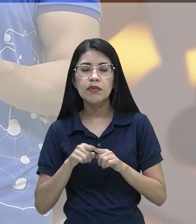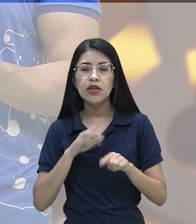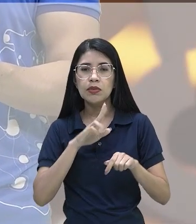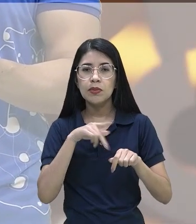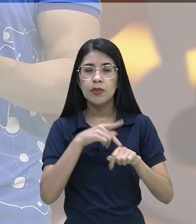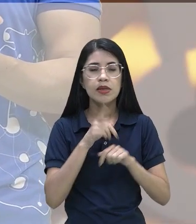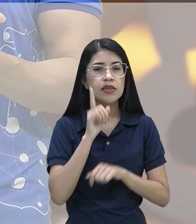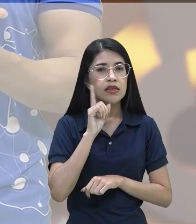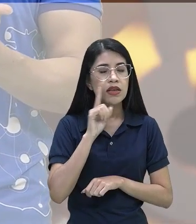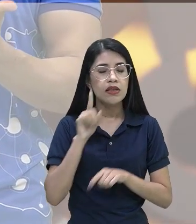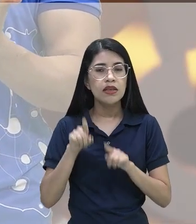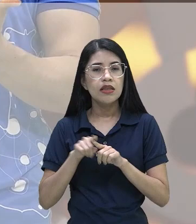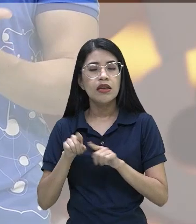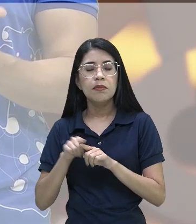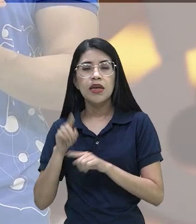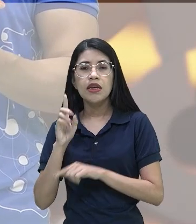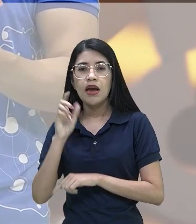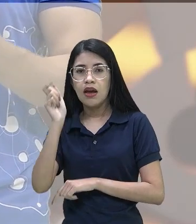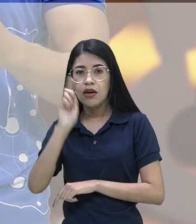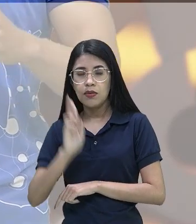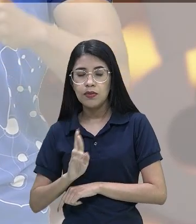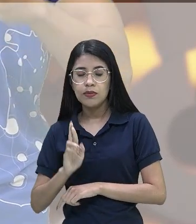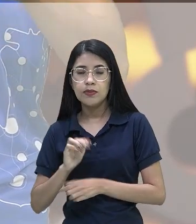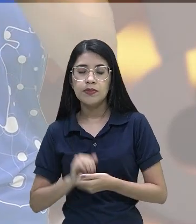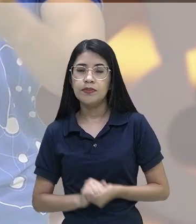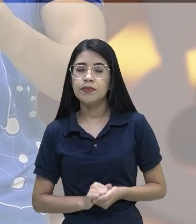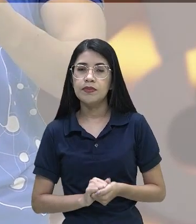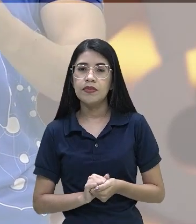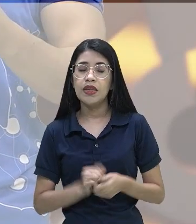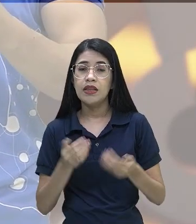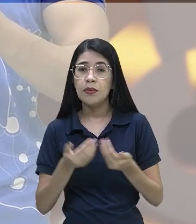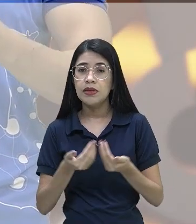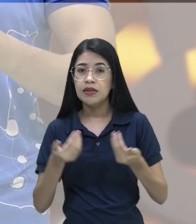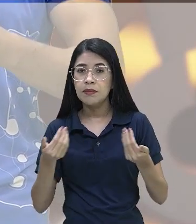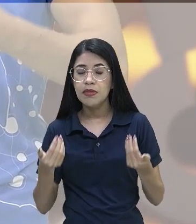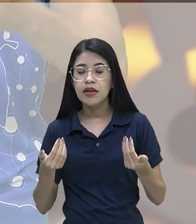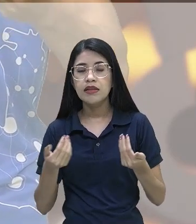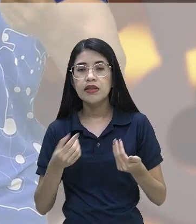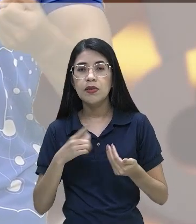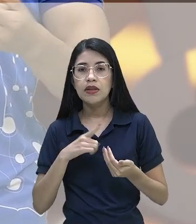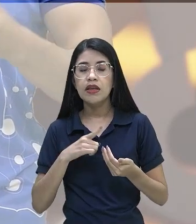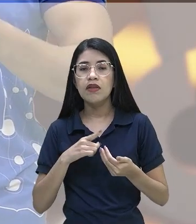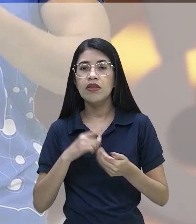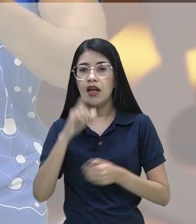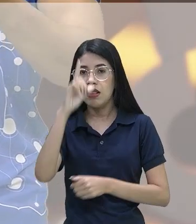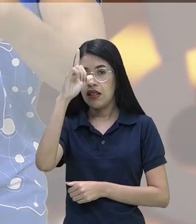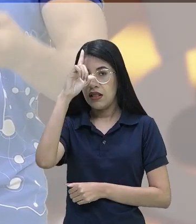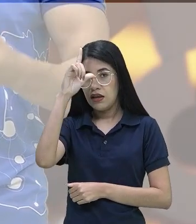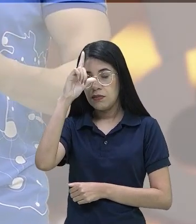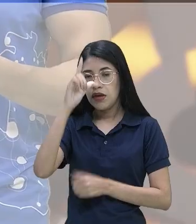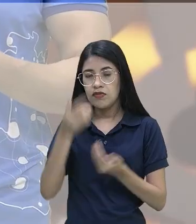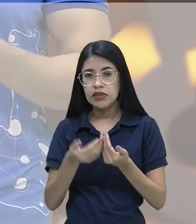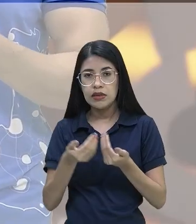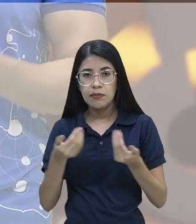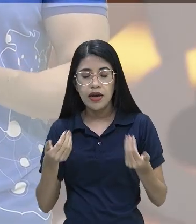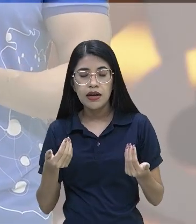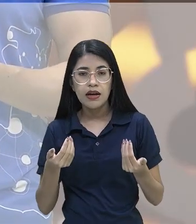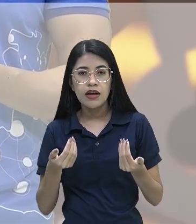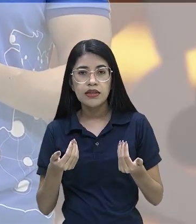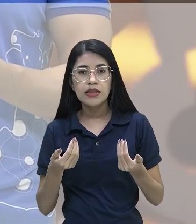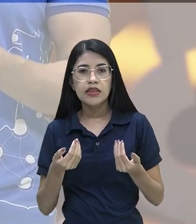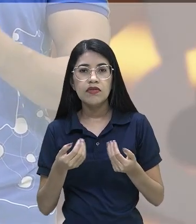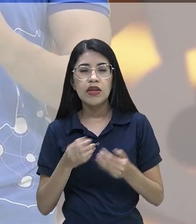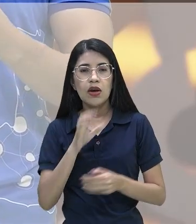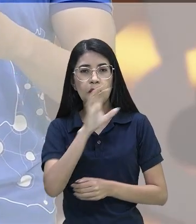Estados Unidos e União Soviética. Essa divisão, né, que a gente teve da Alemanha, que ficou fragmentada ali em